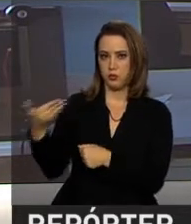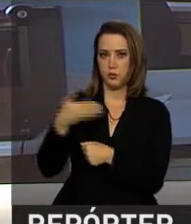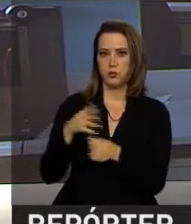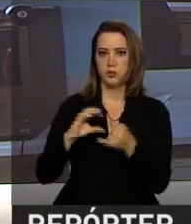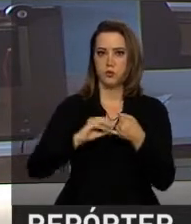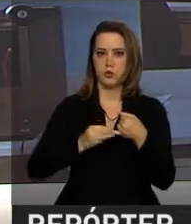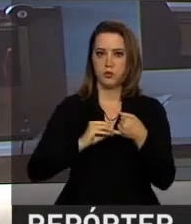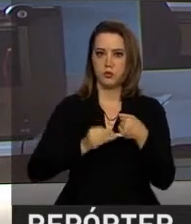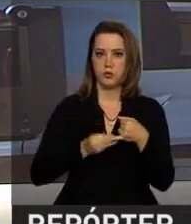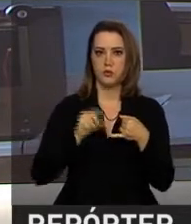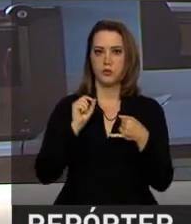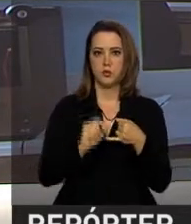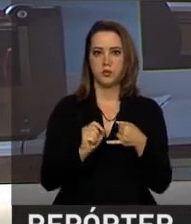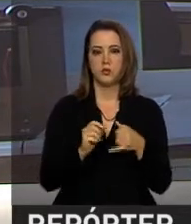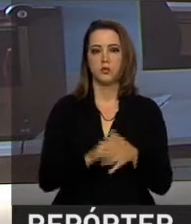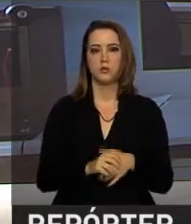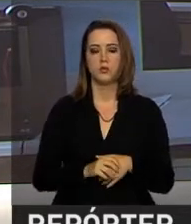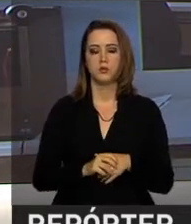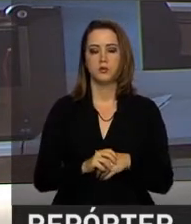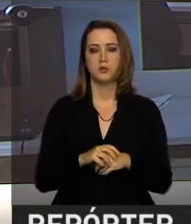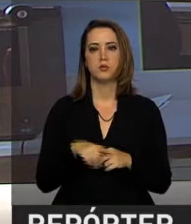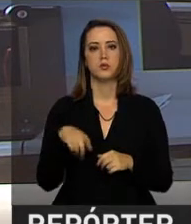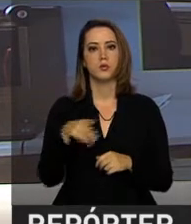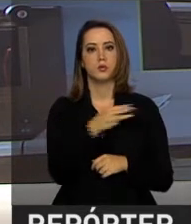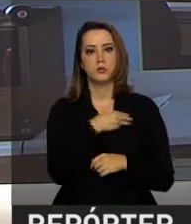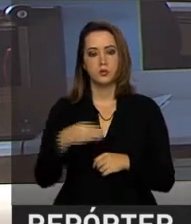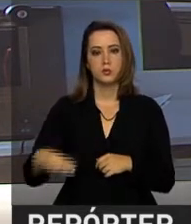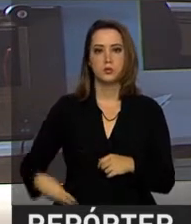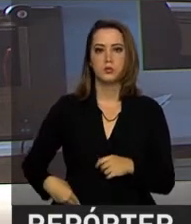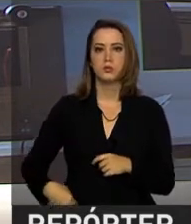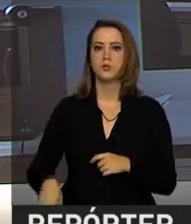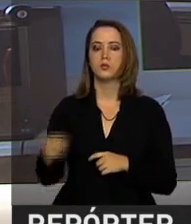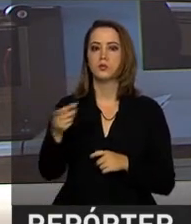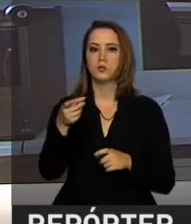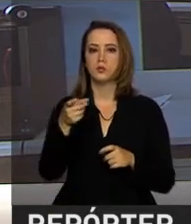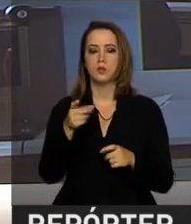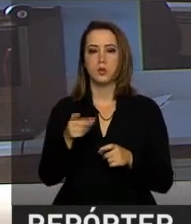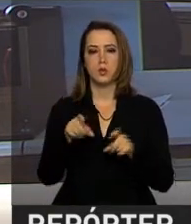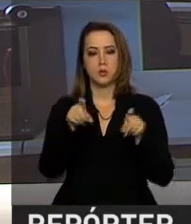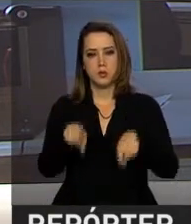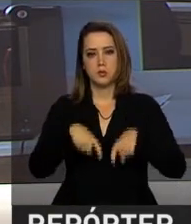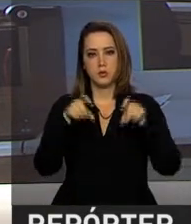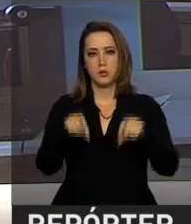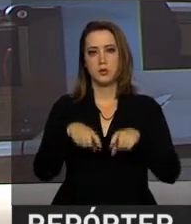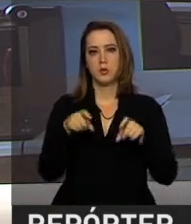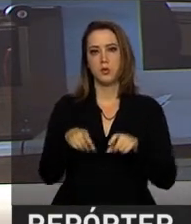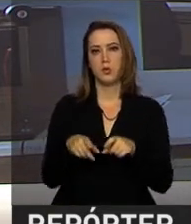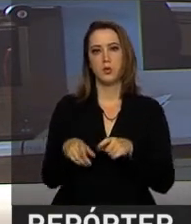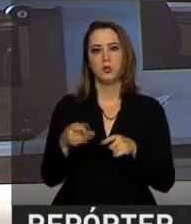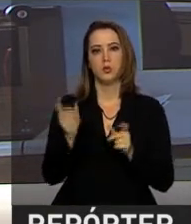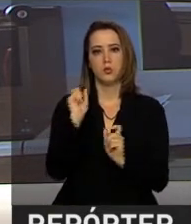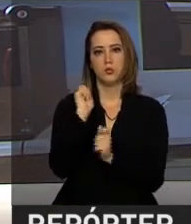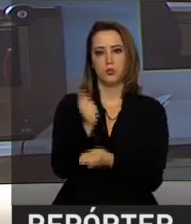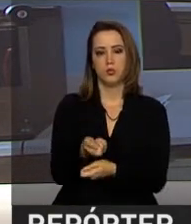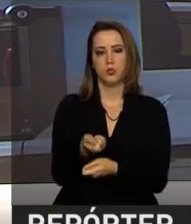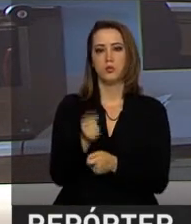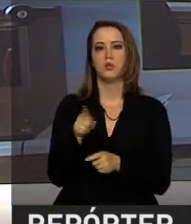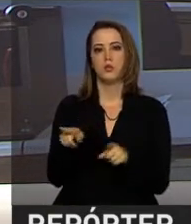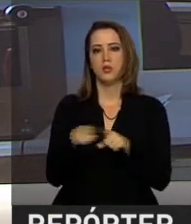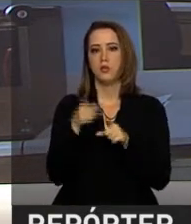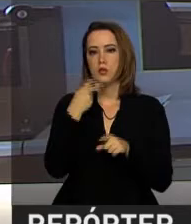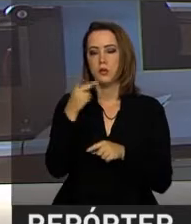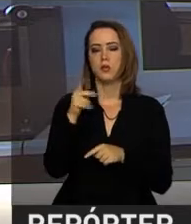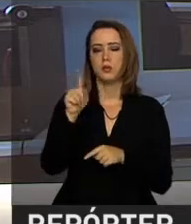alta do produto no mercado o ministro da agricultura pecuária e abastecimento disse que a ideia é aumentar a oferta